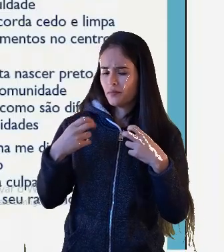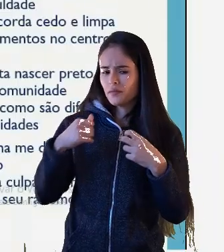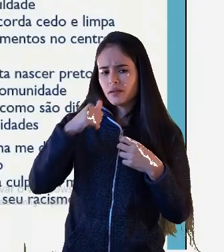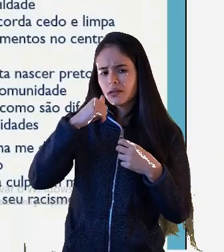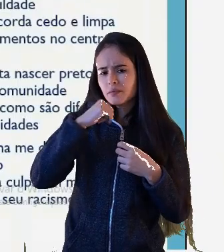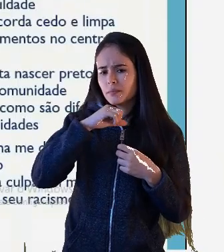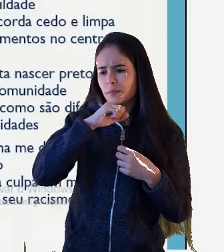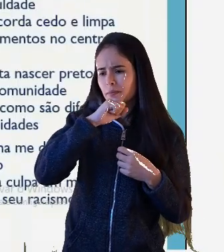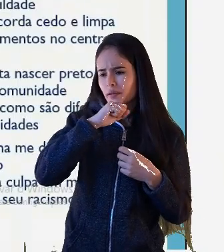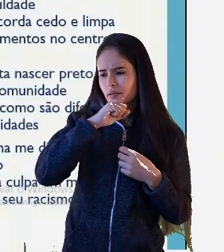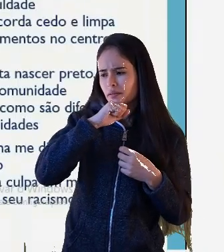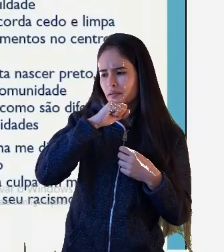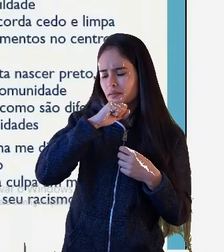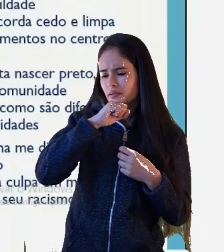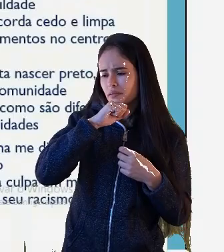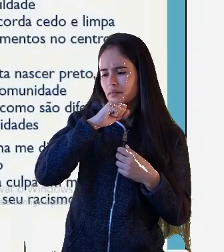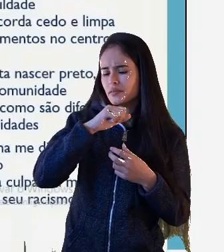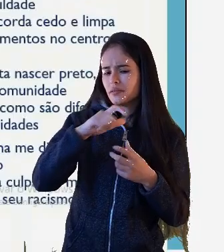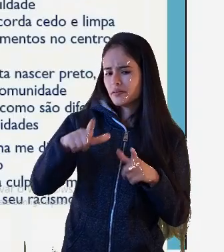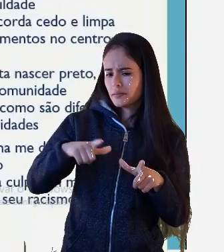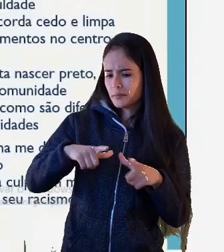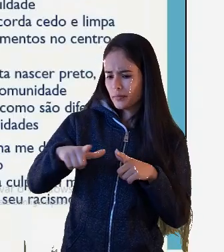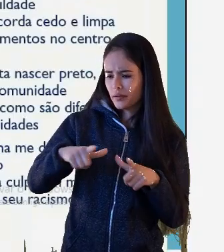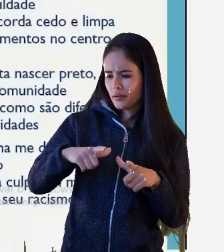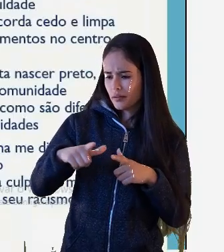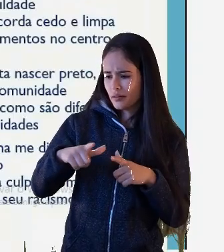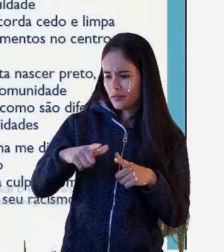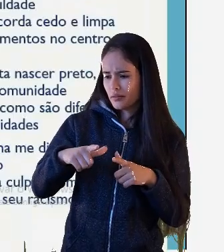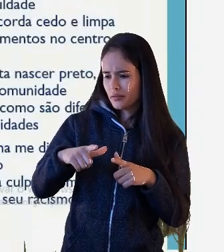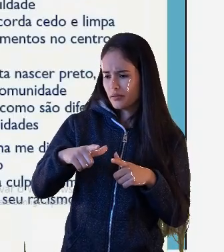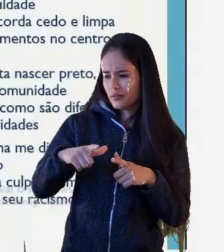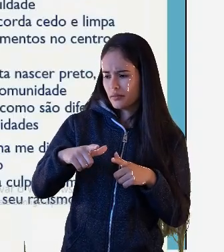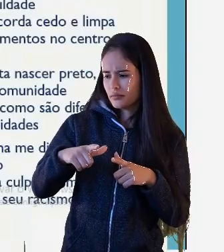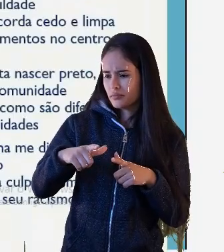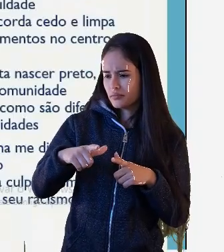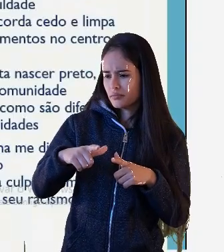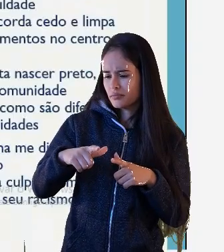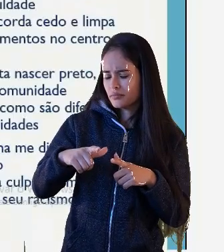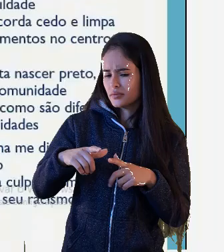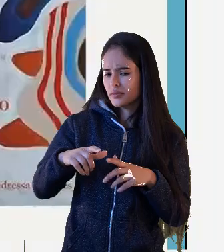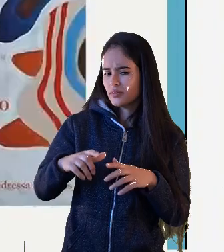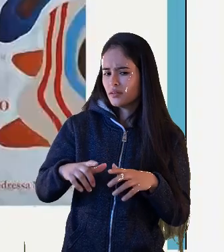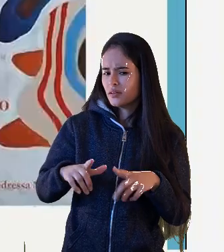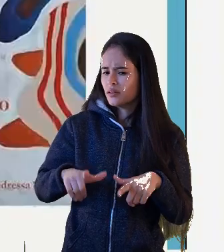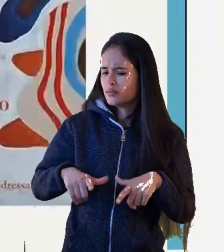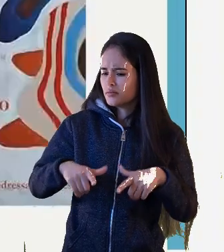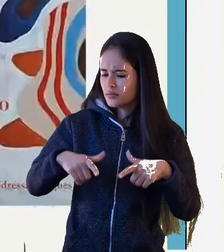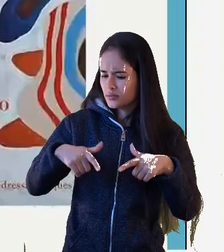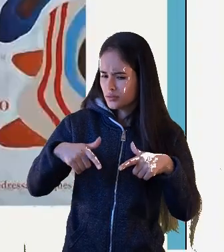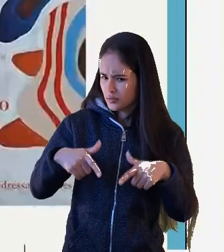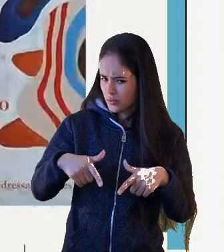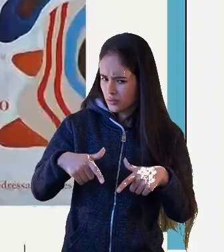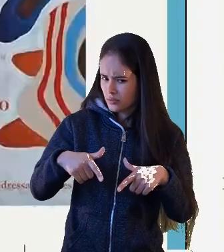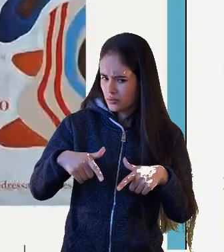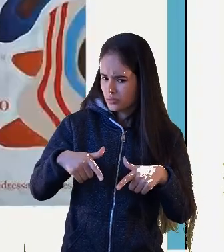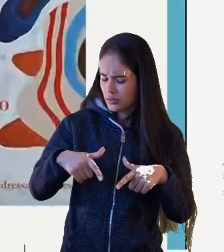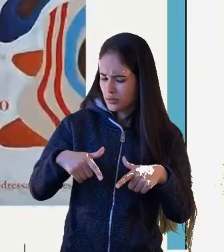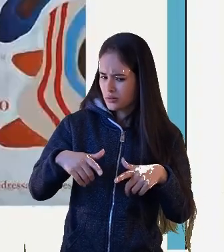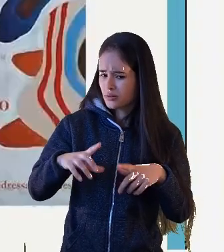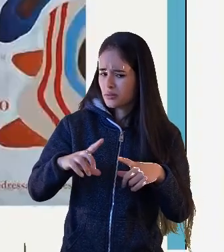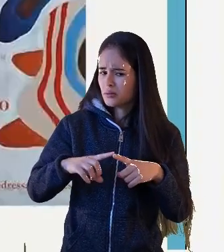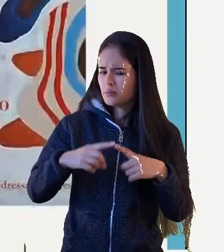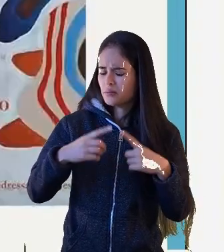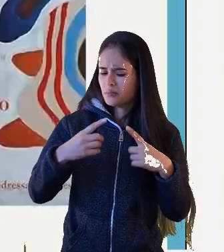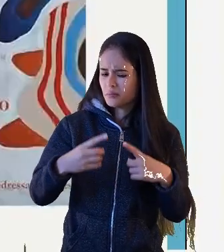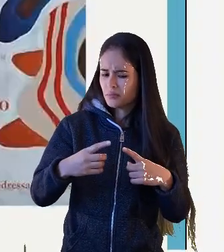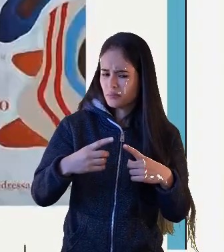A Bia tem toda razão. Muito claramente ela diz na música. E na literatura,